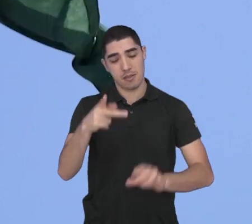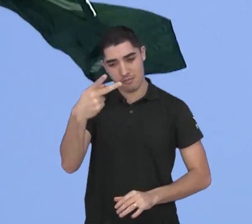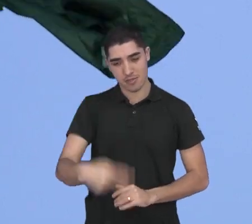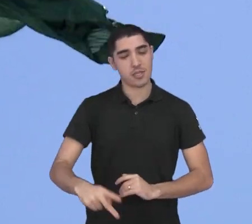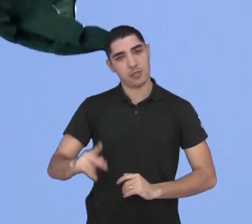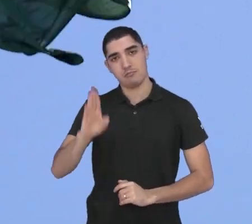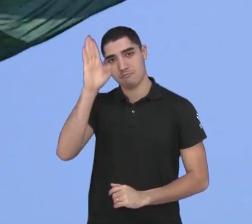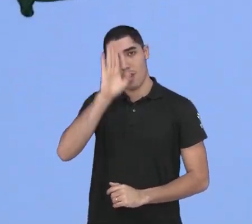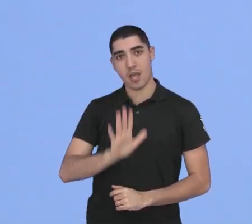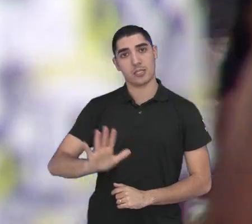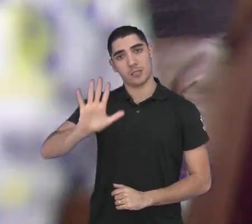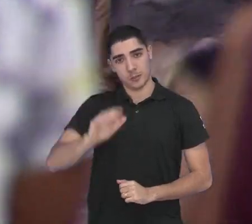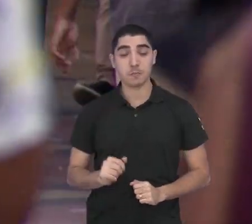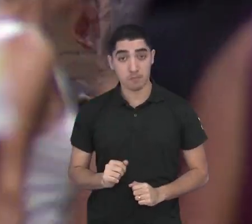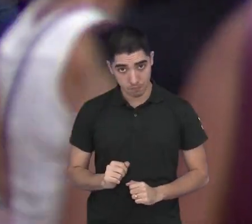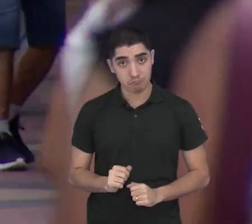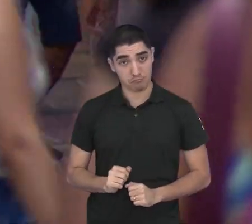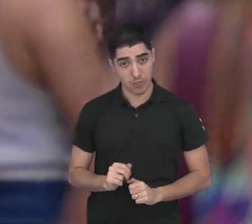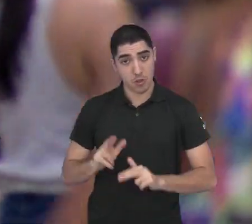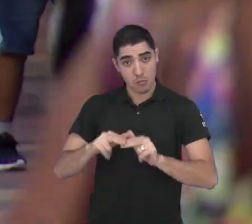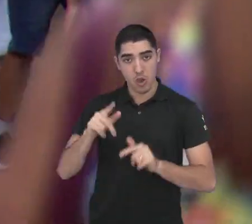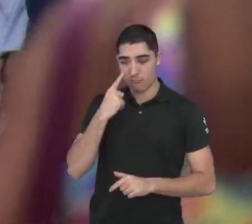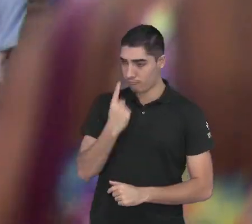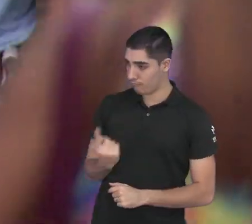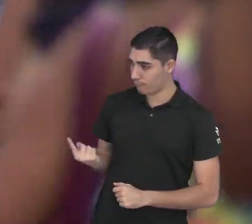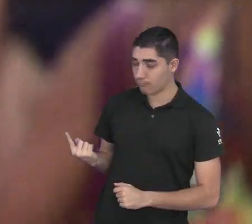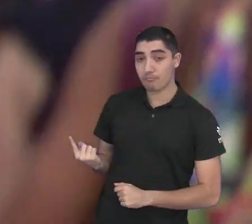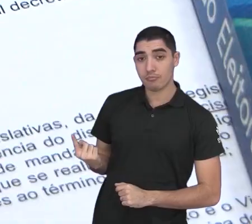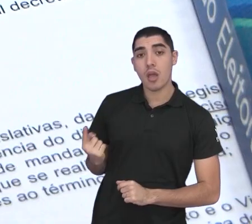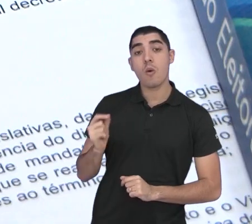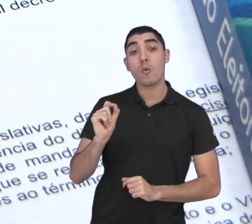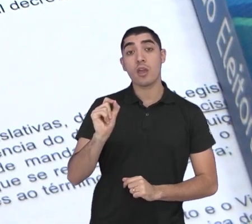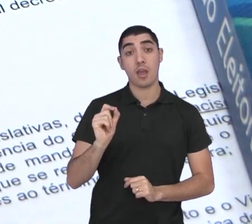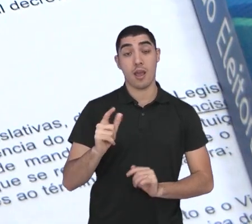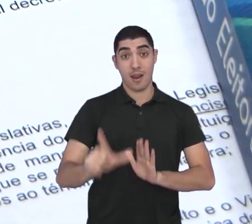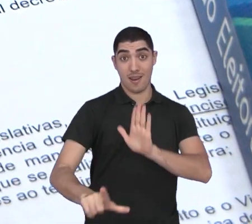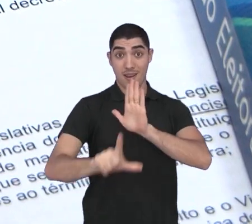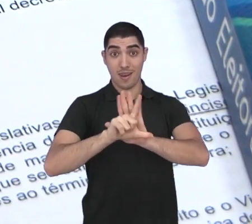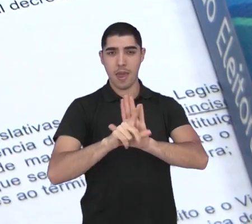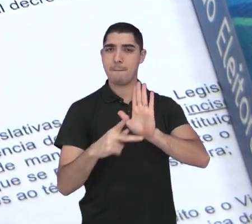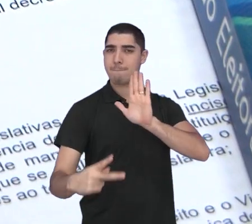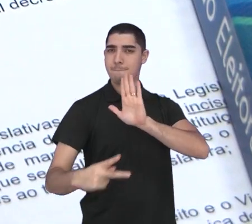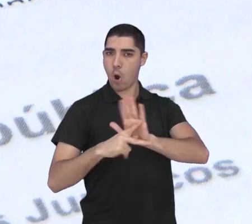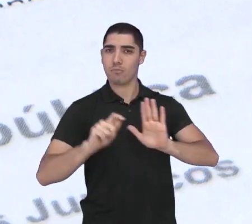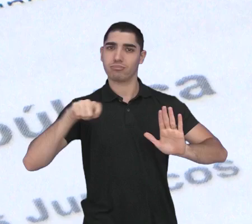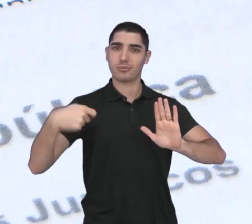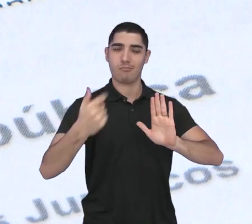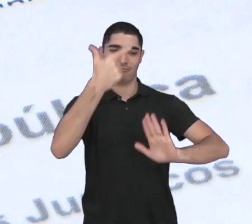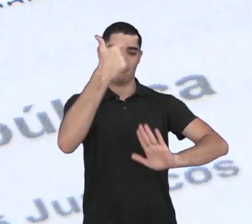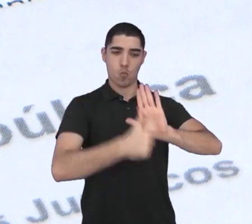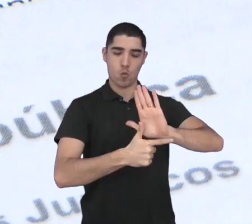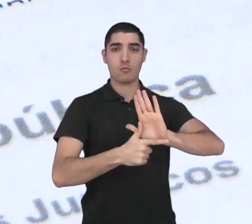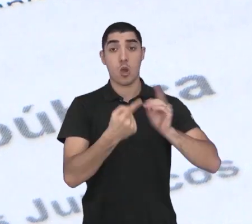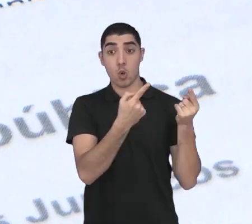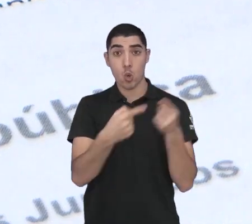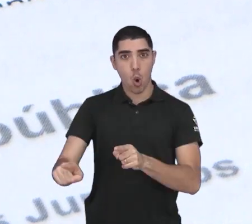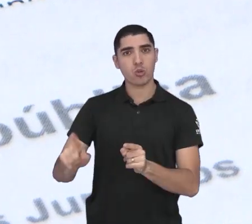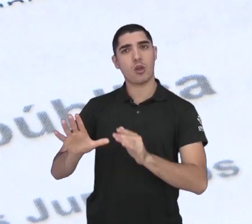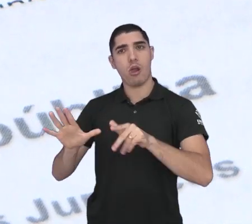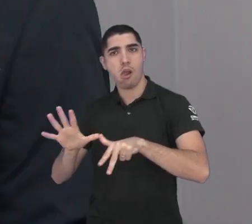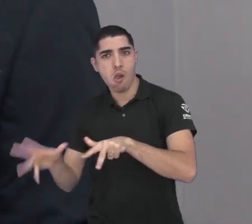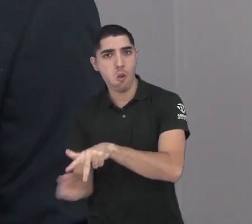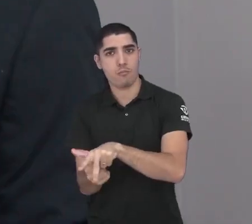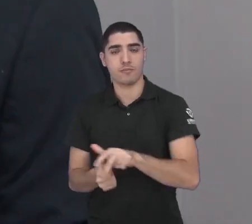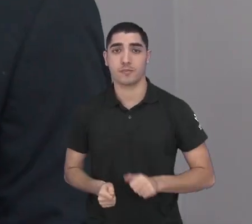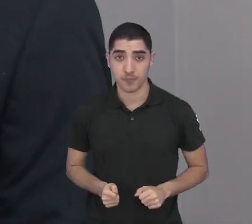história do país. Criada a partir da iniciativa popular, a Lei da Ficha Limpa representou uma resposta do eleitor à